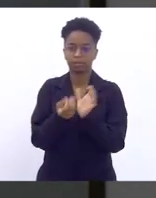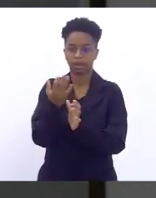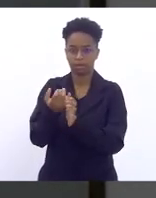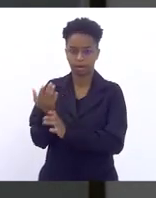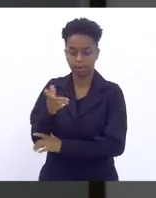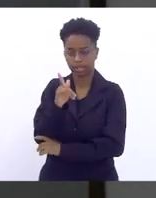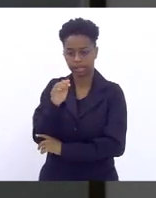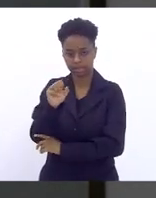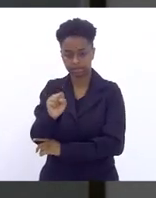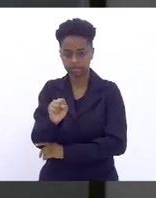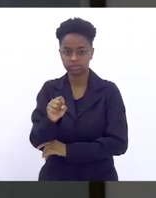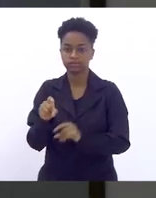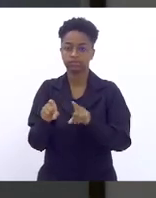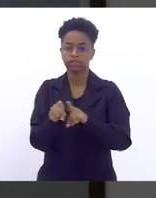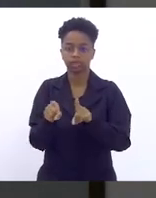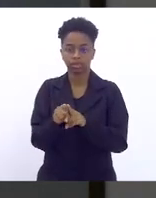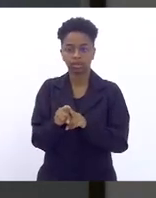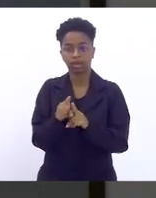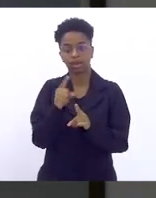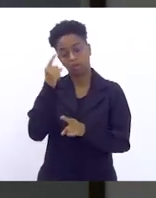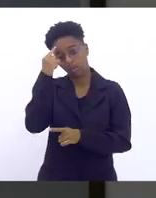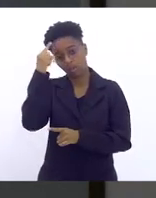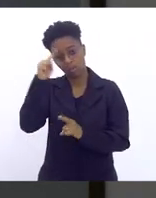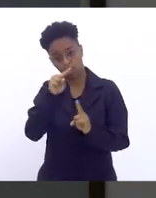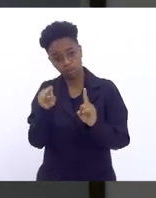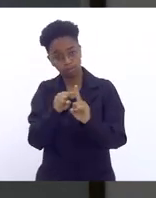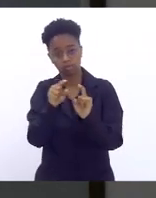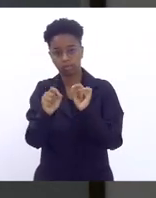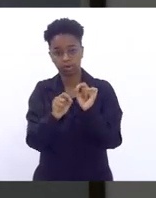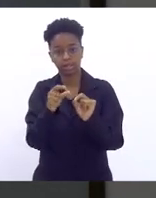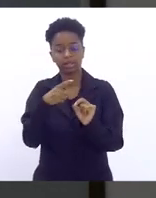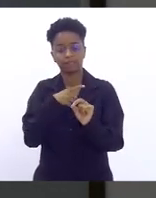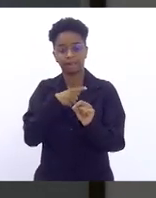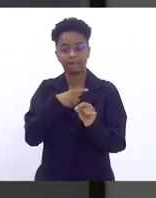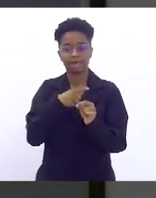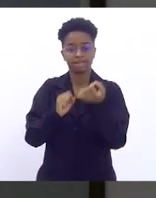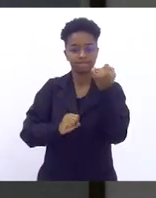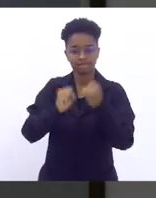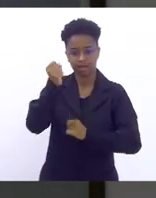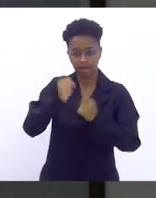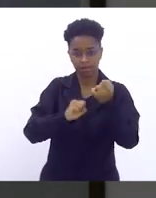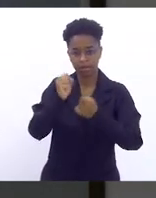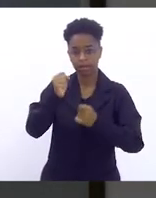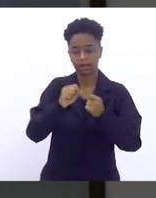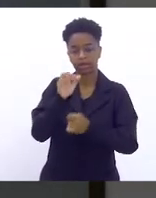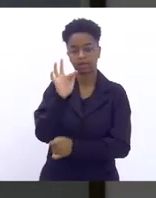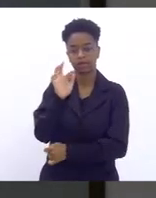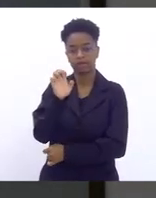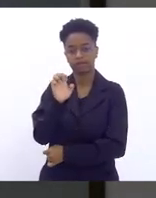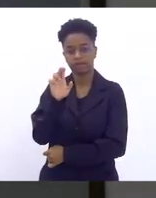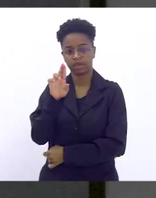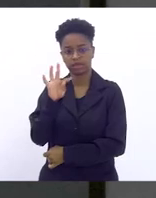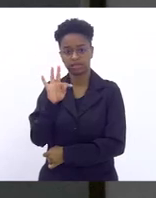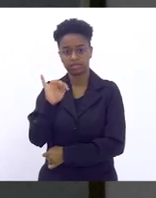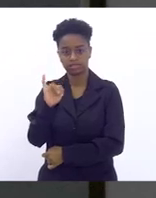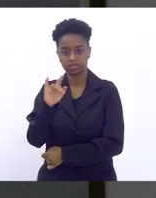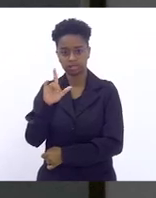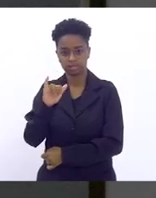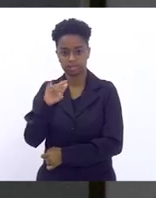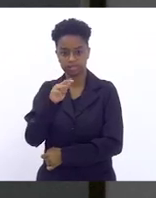então a ideia que a gente também possa ter uma fábrica de fertilizantes ali naquela região para aproveitar